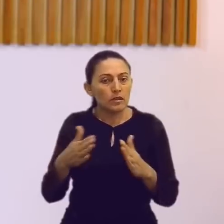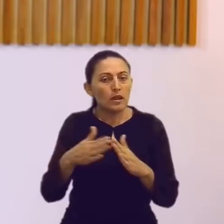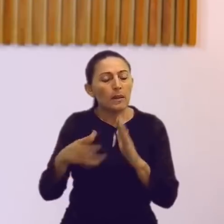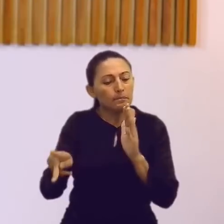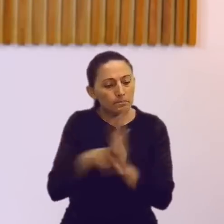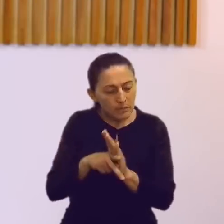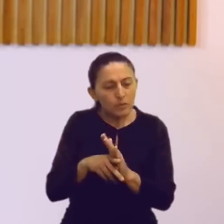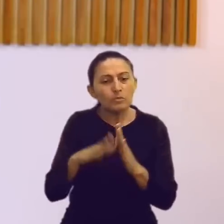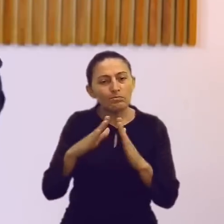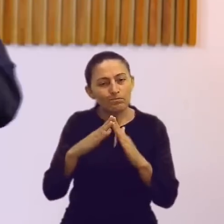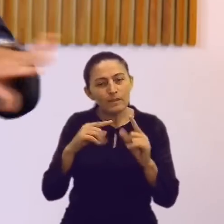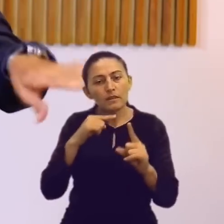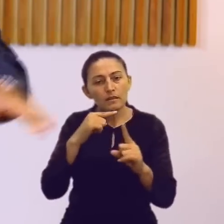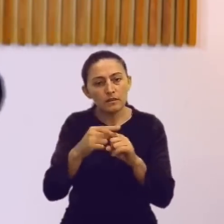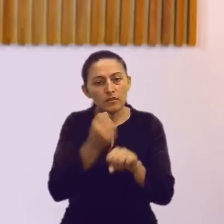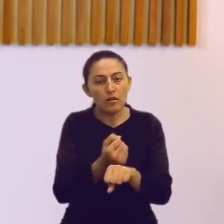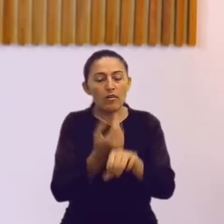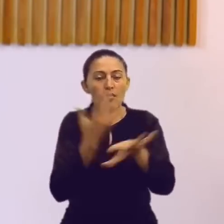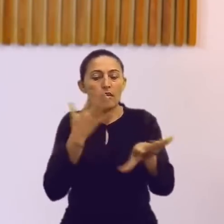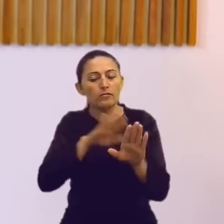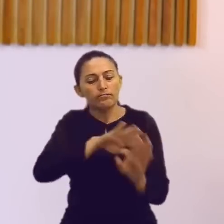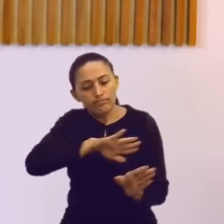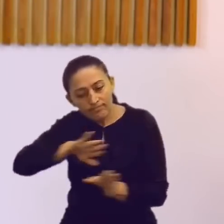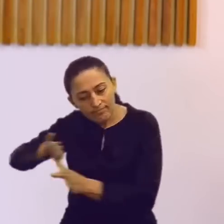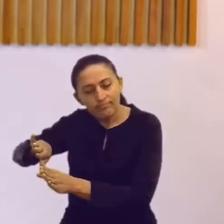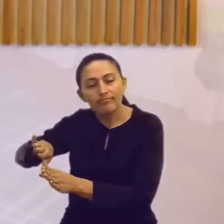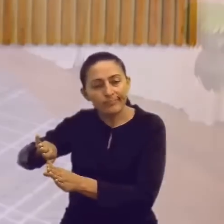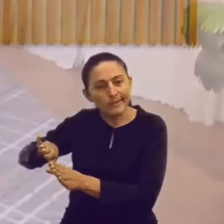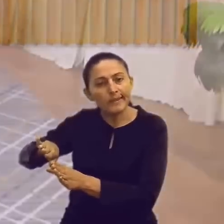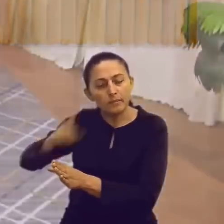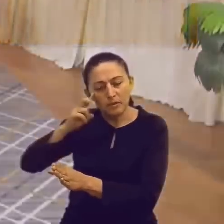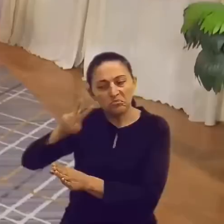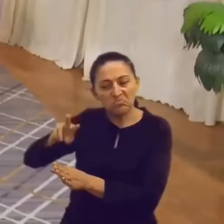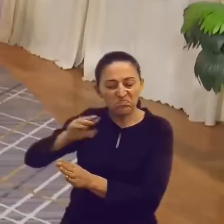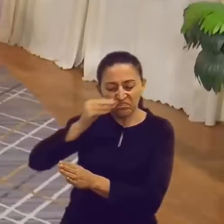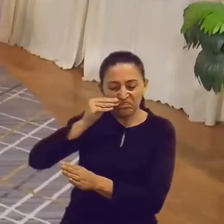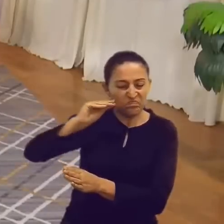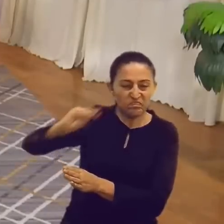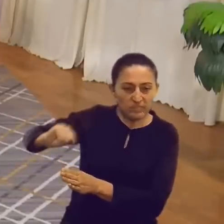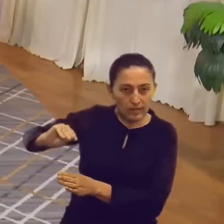é deixada de lado, não é mesmo? Olha,